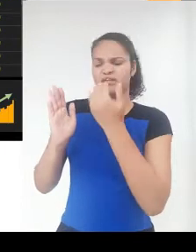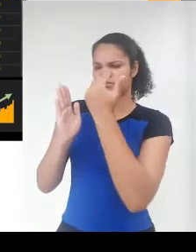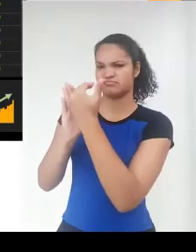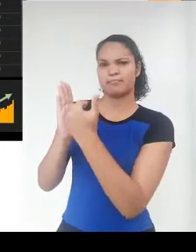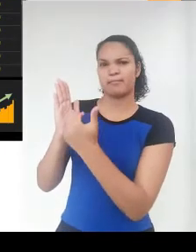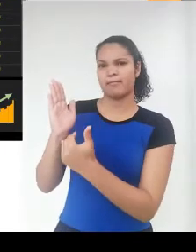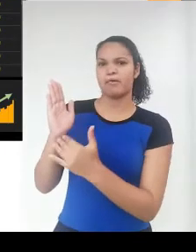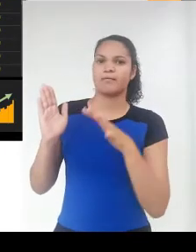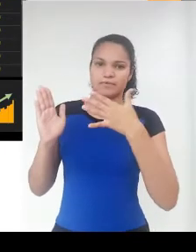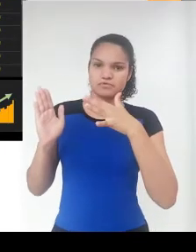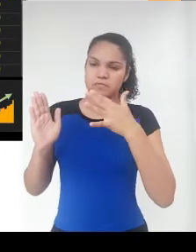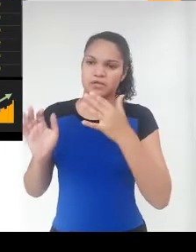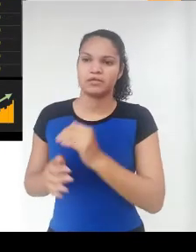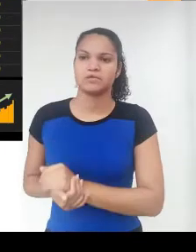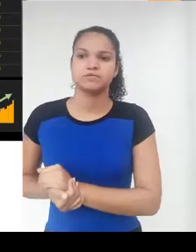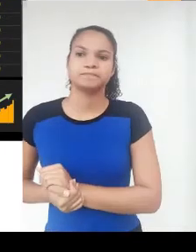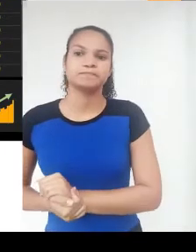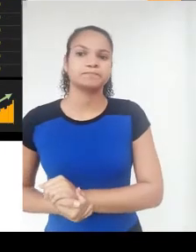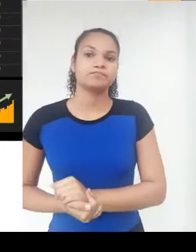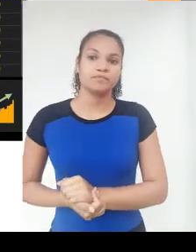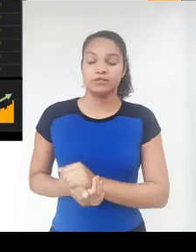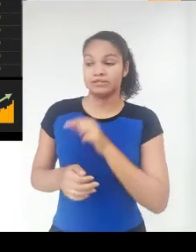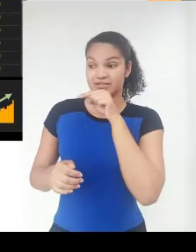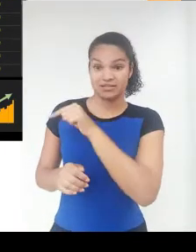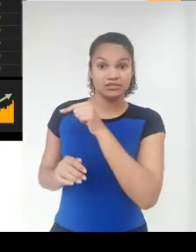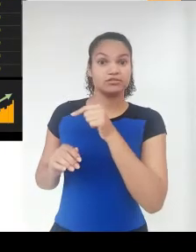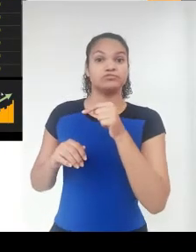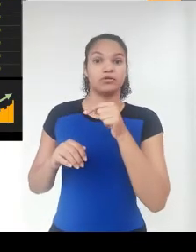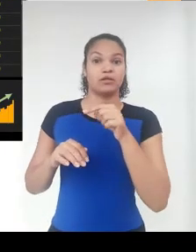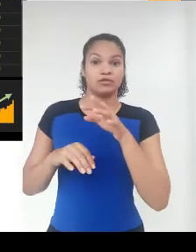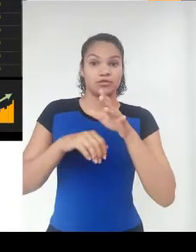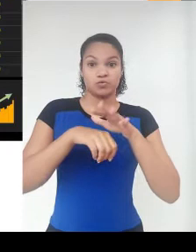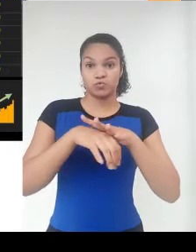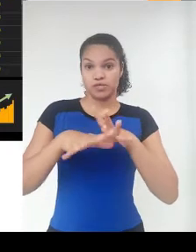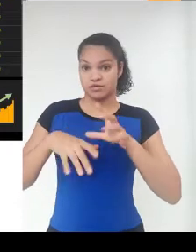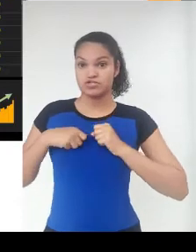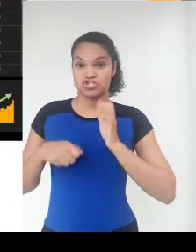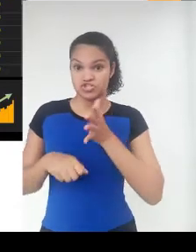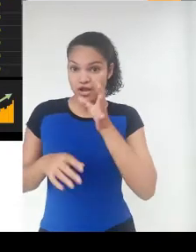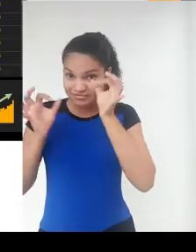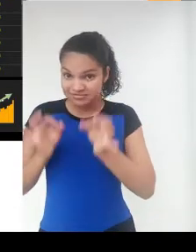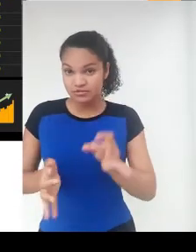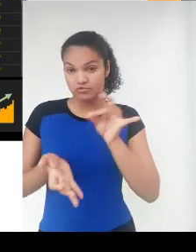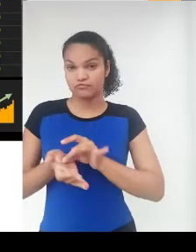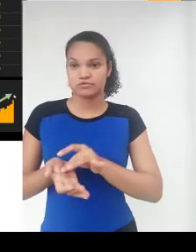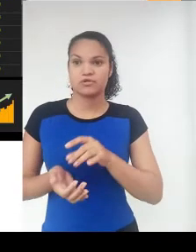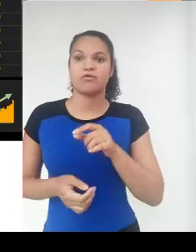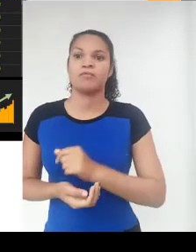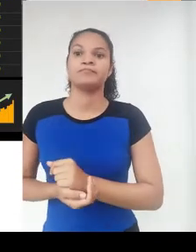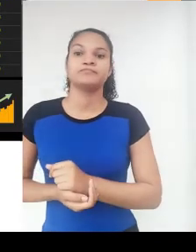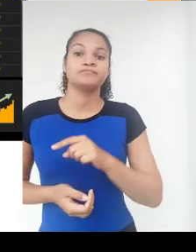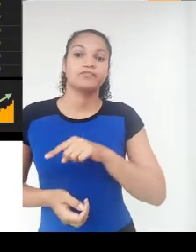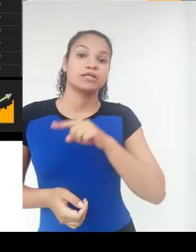ranking de casos confirmados da doença. E aqui à direita, olha, vocês conseguem perceber nessa seta verdinha,